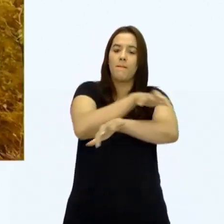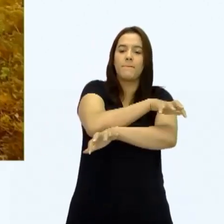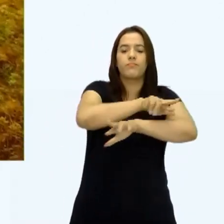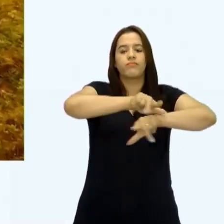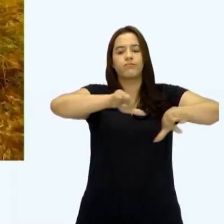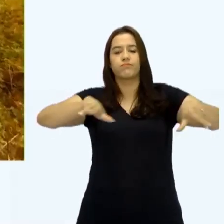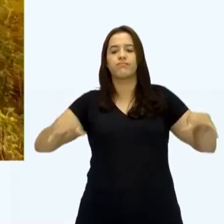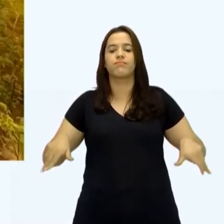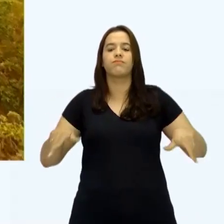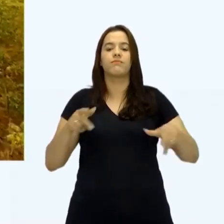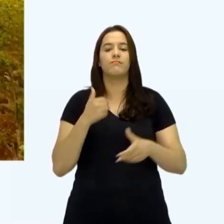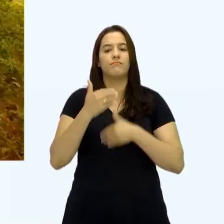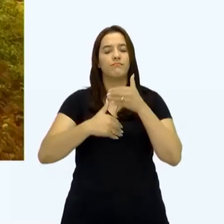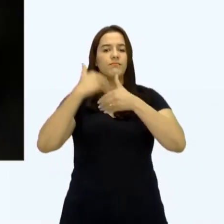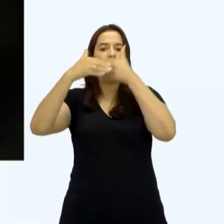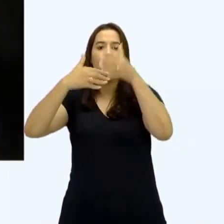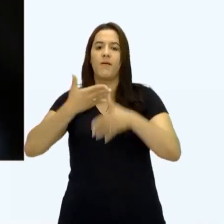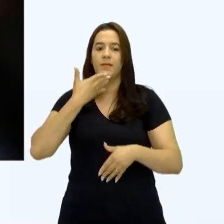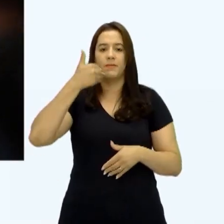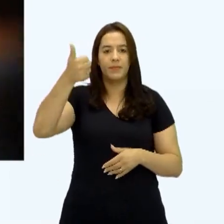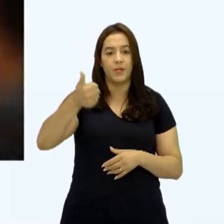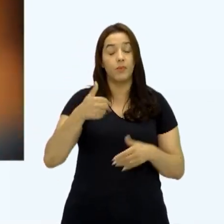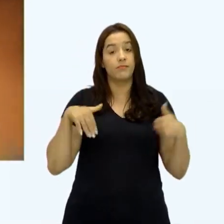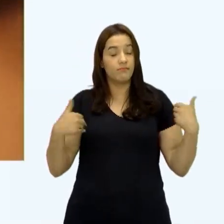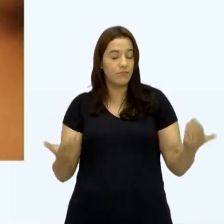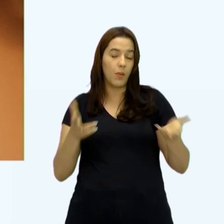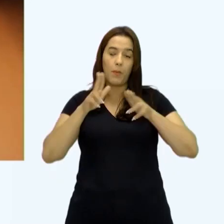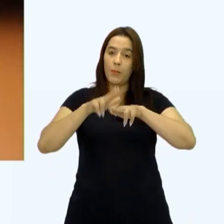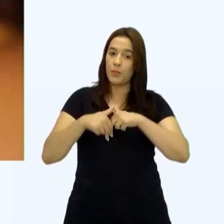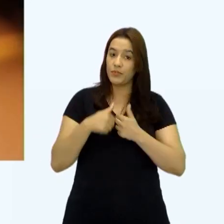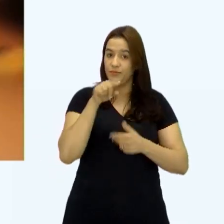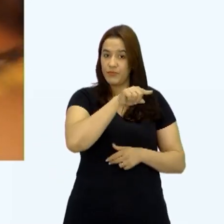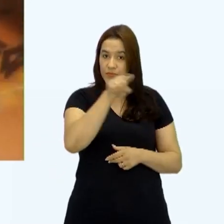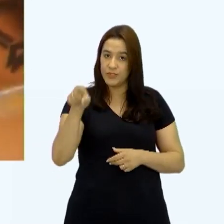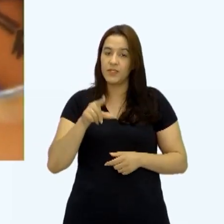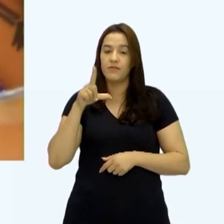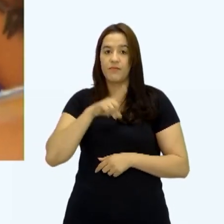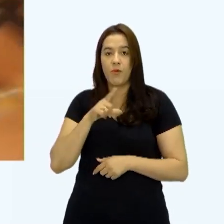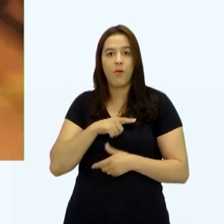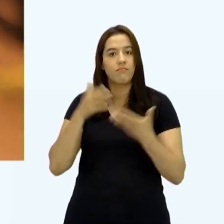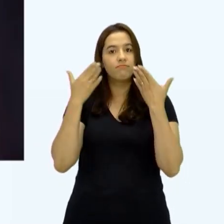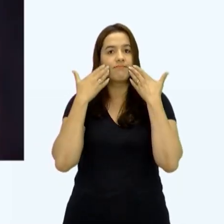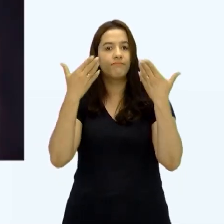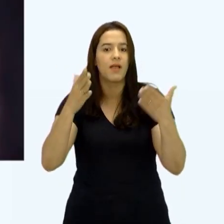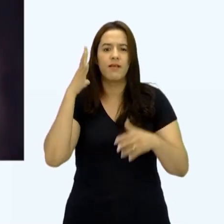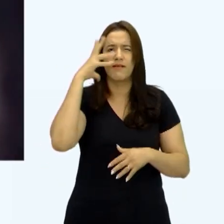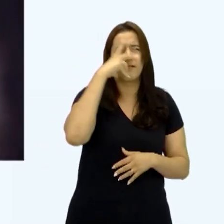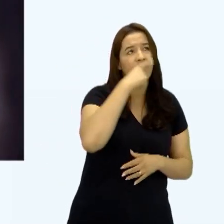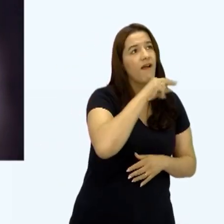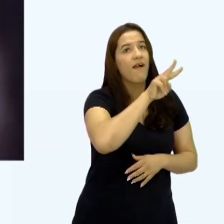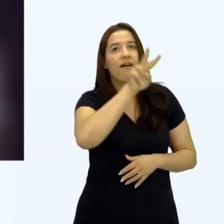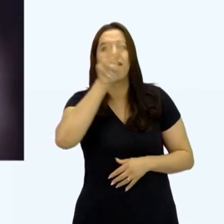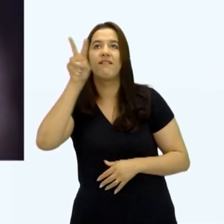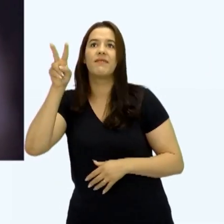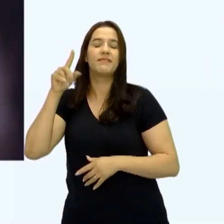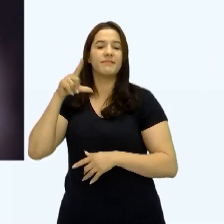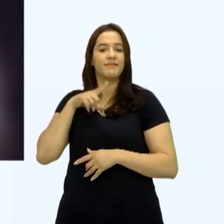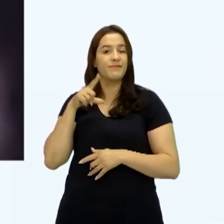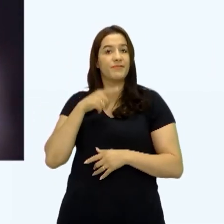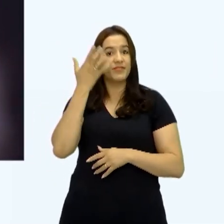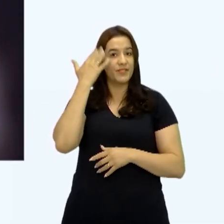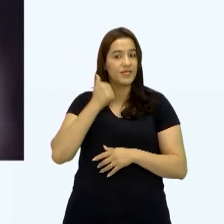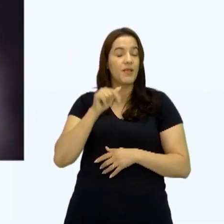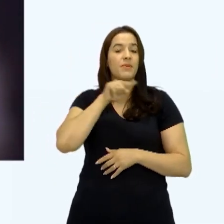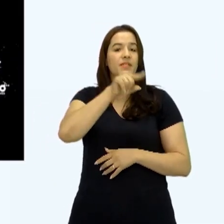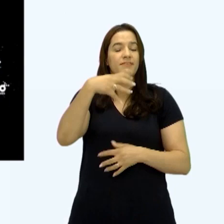e potencial de desenvolvimento. Por isso, da próxima vez que você se deparar com uma bela imagem da vida selvagem, saiba que